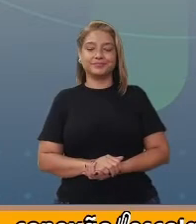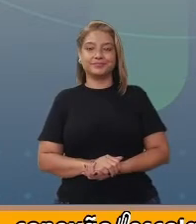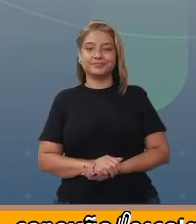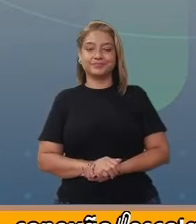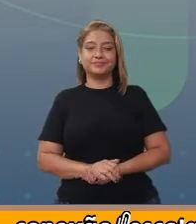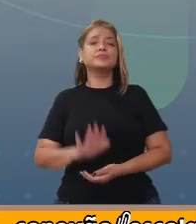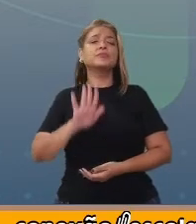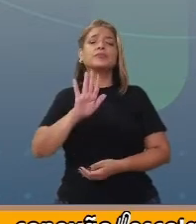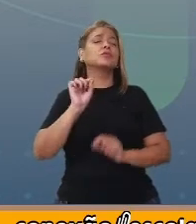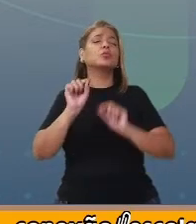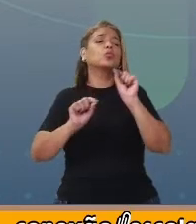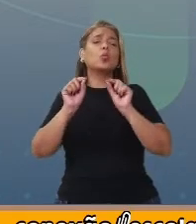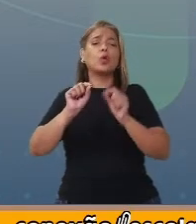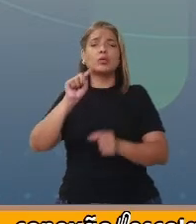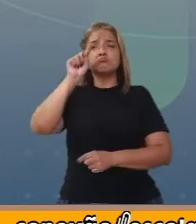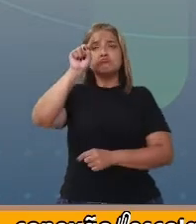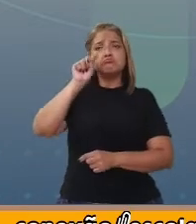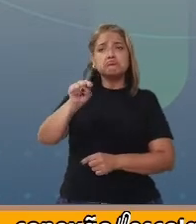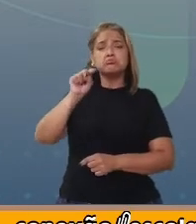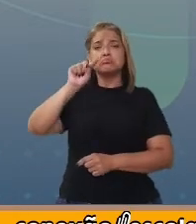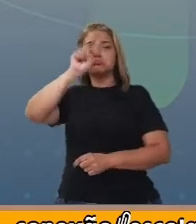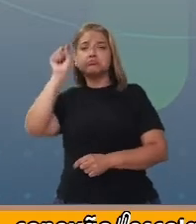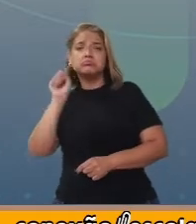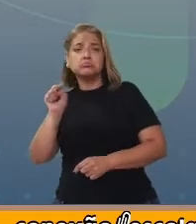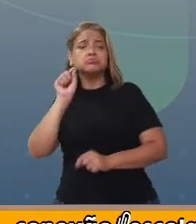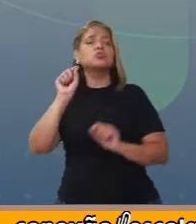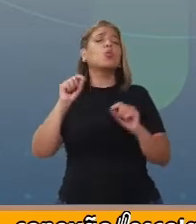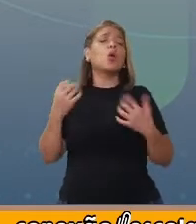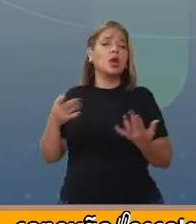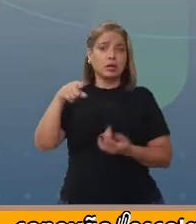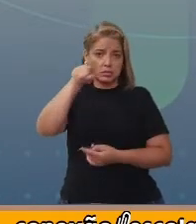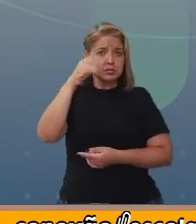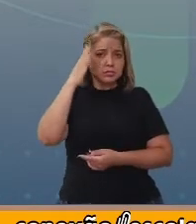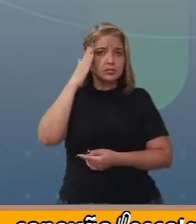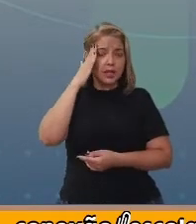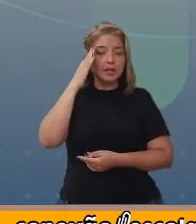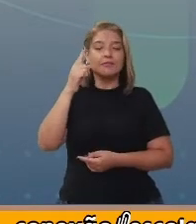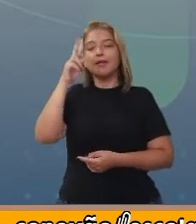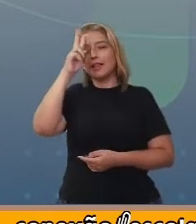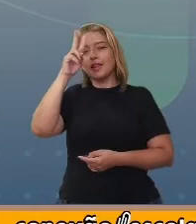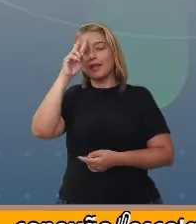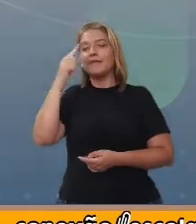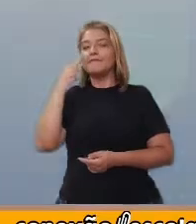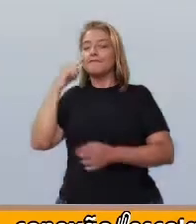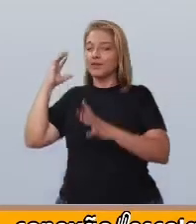O que são os sinais de pontuação? Você sabe? Vamos relembrar.